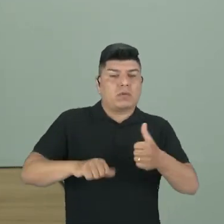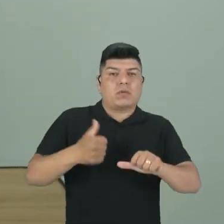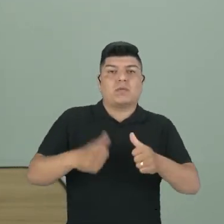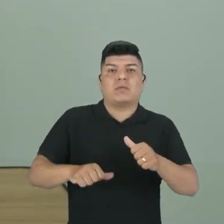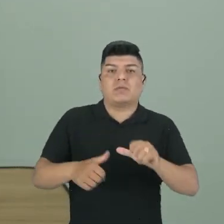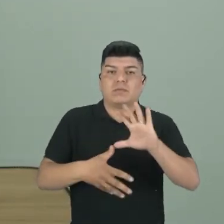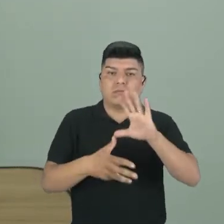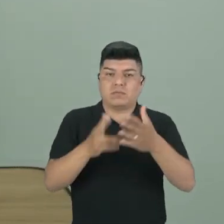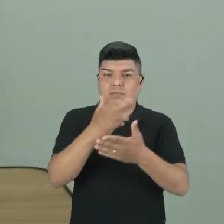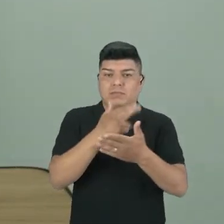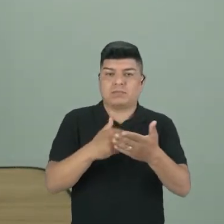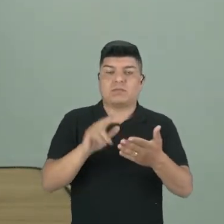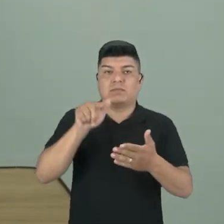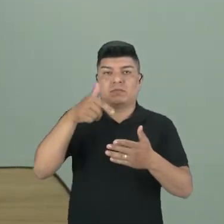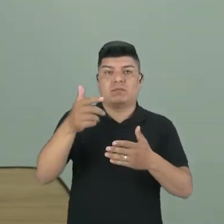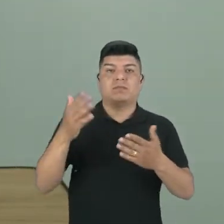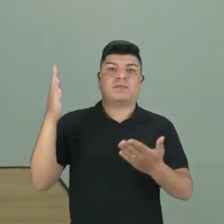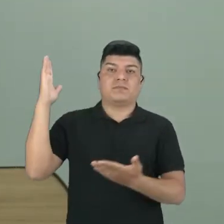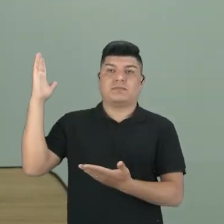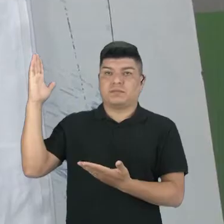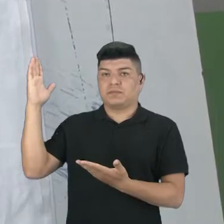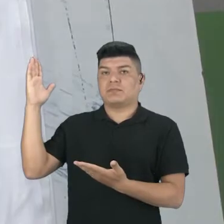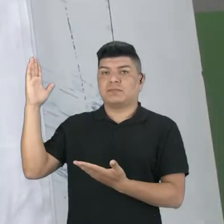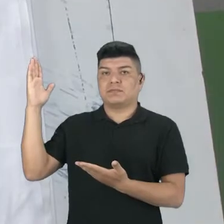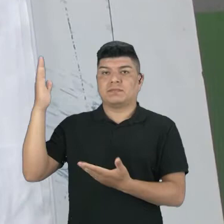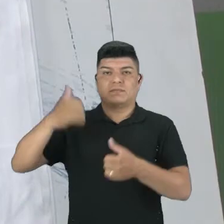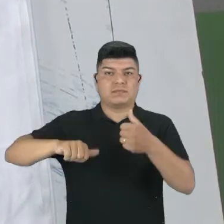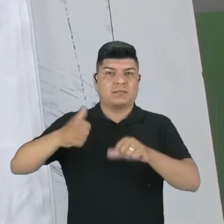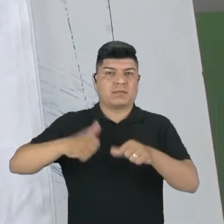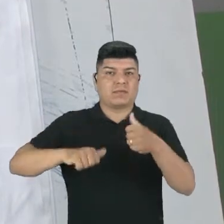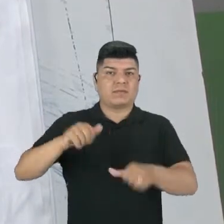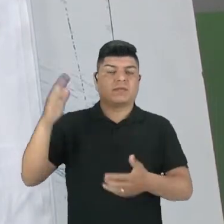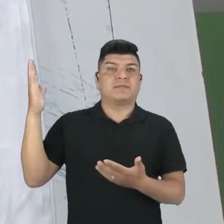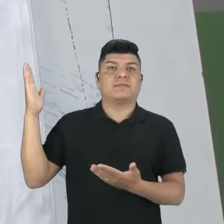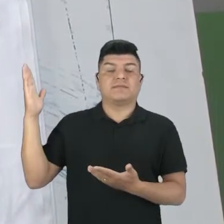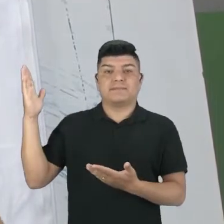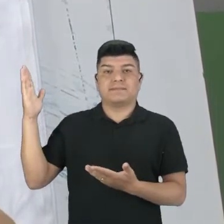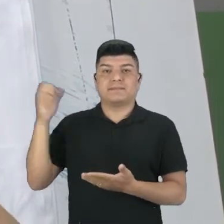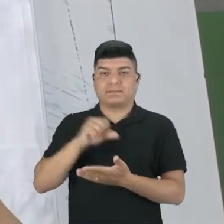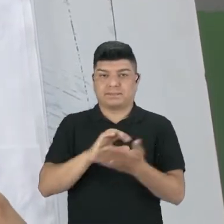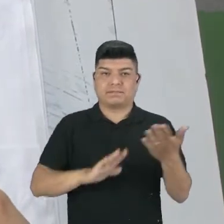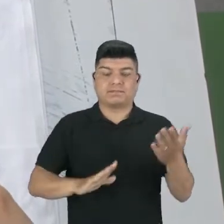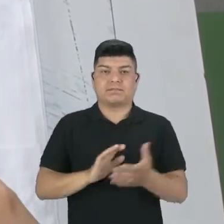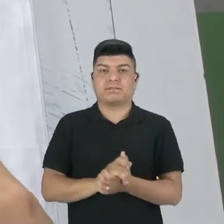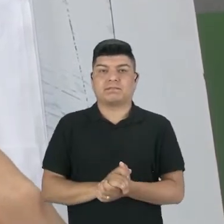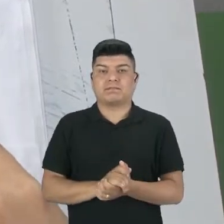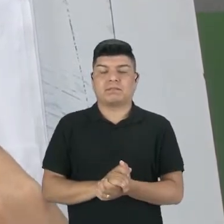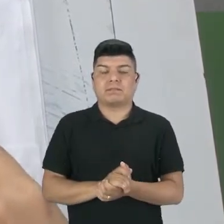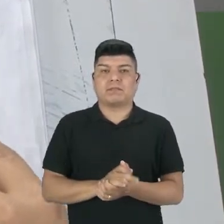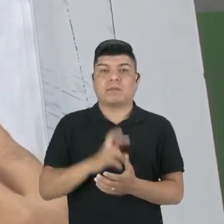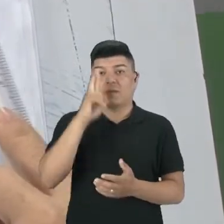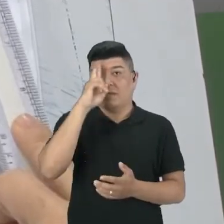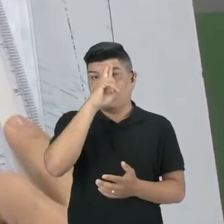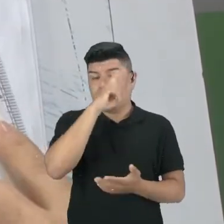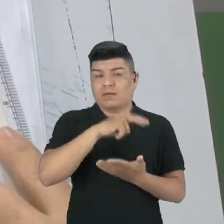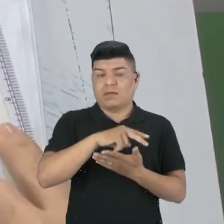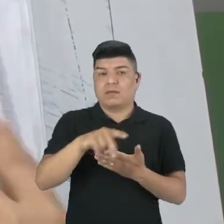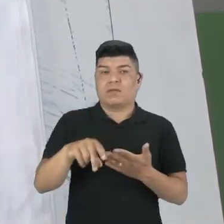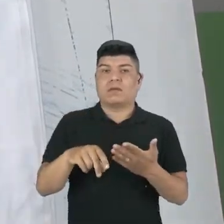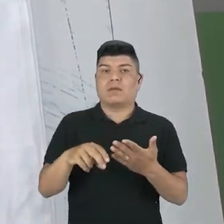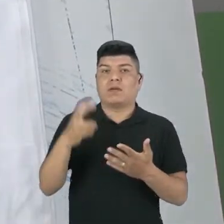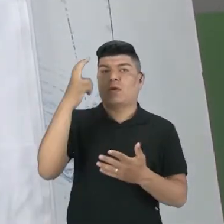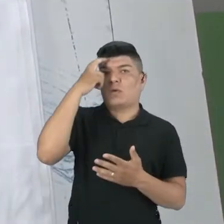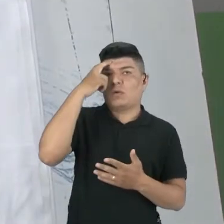aqui, ó. Olha só o que a gente vai analisar nessa atividade aqui, ó. Dentre as várias histórias, culturas e